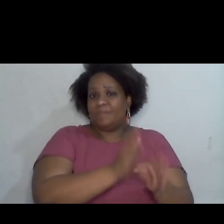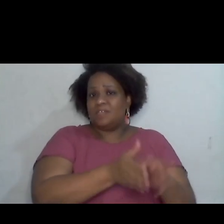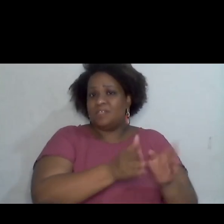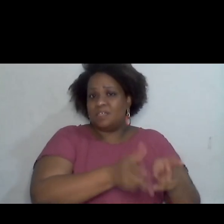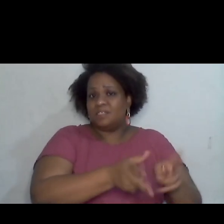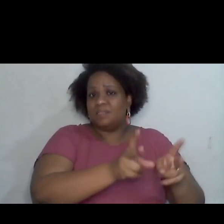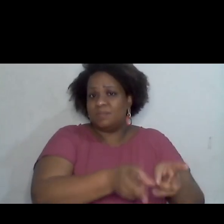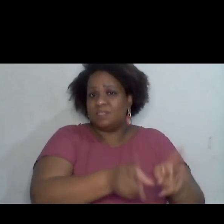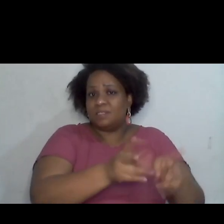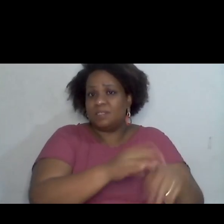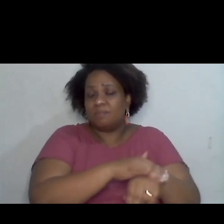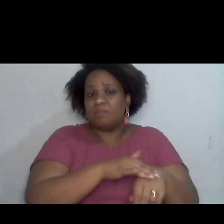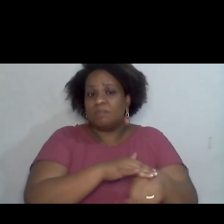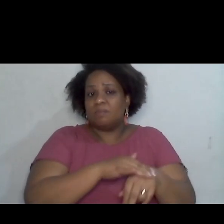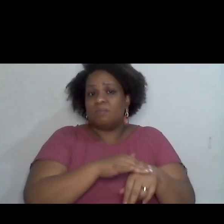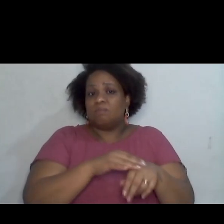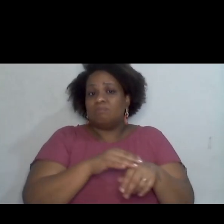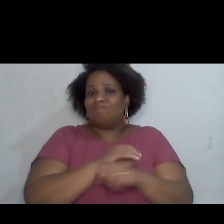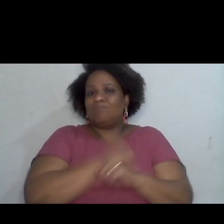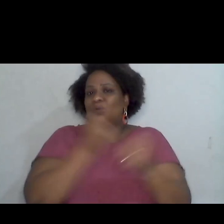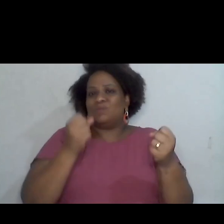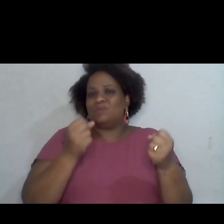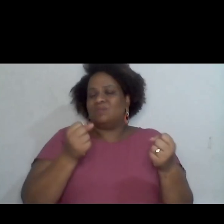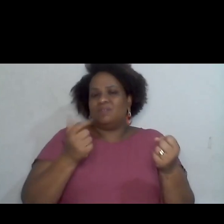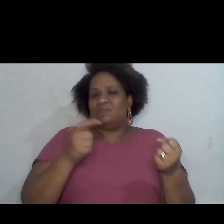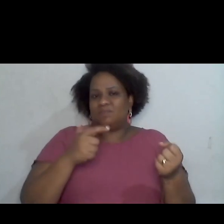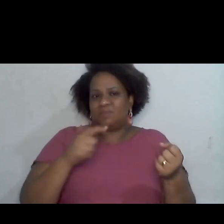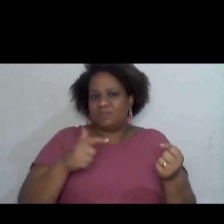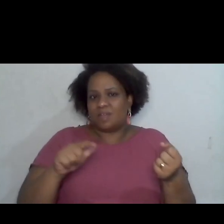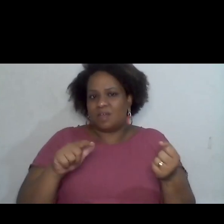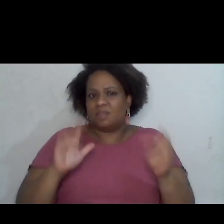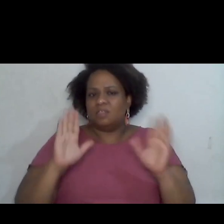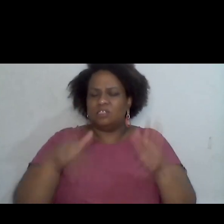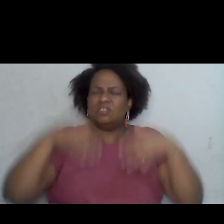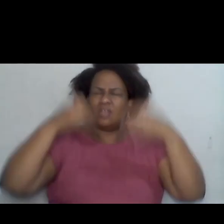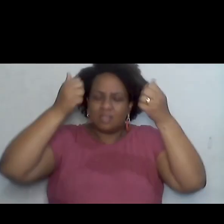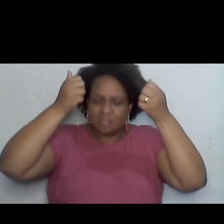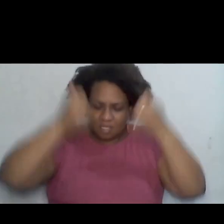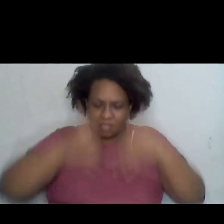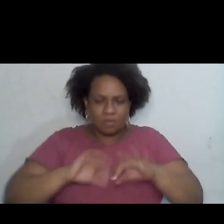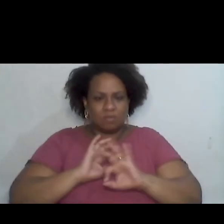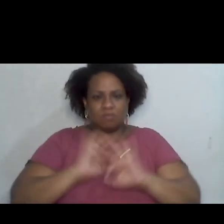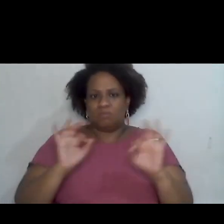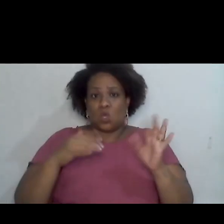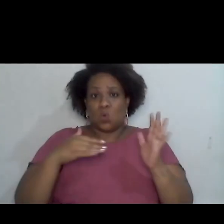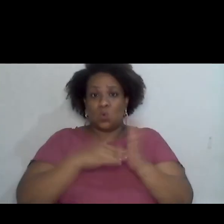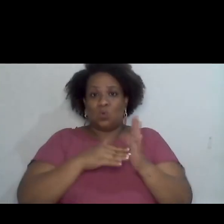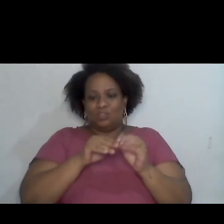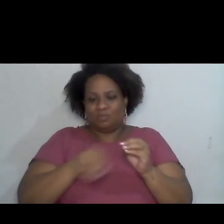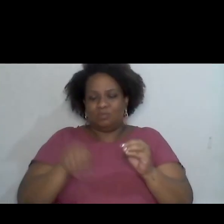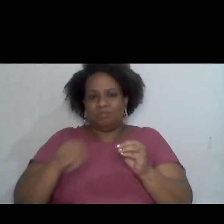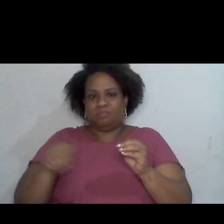prorrogações e não tinha mais nenhuma possibilidade. A última prorrogação foi clara nesse sentido, era a última prorrogação, ao contrário das